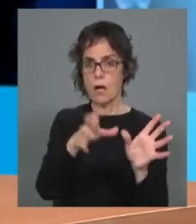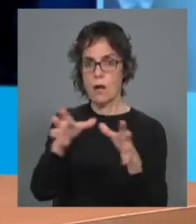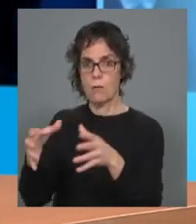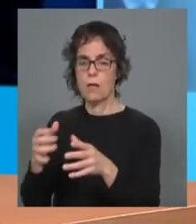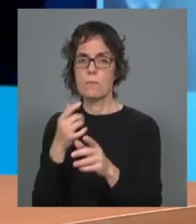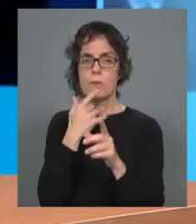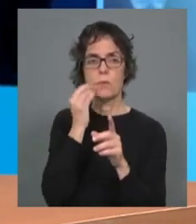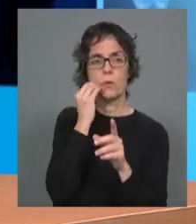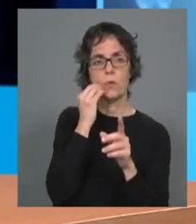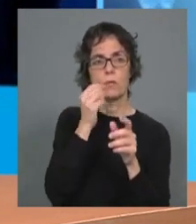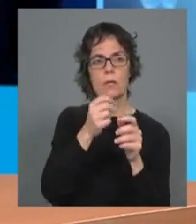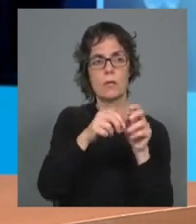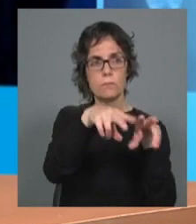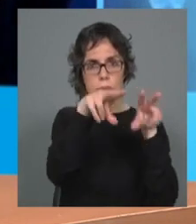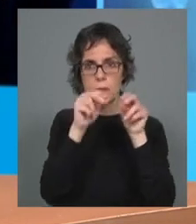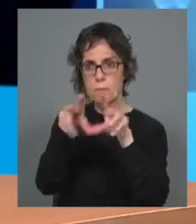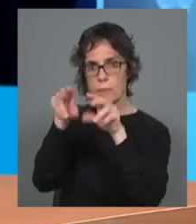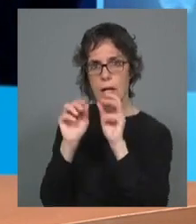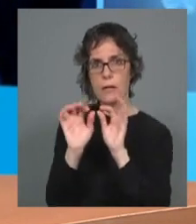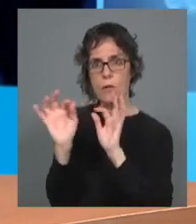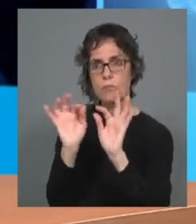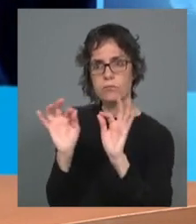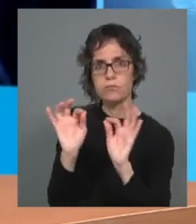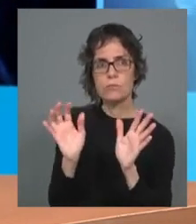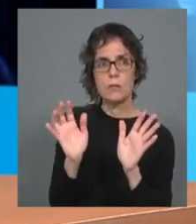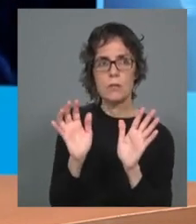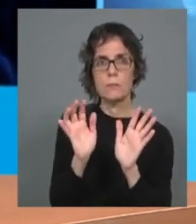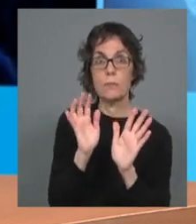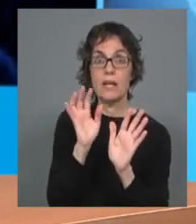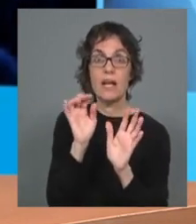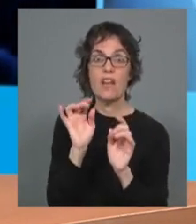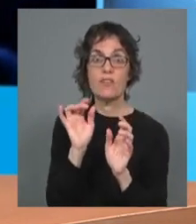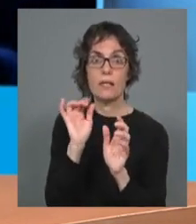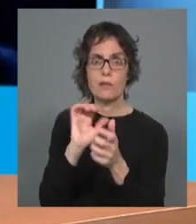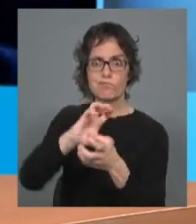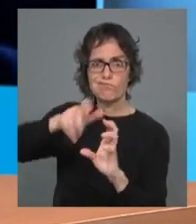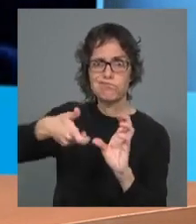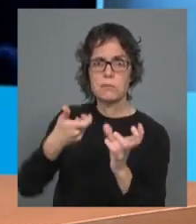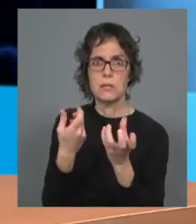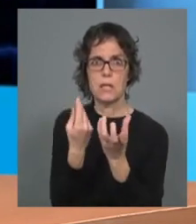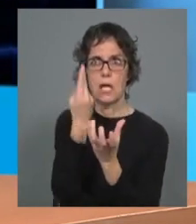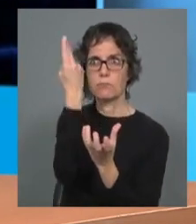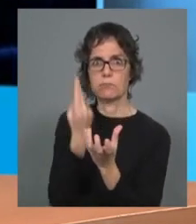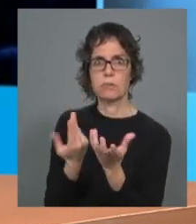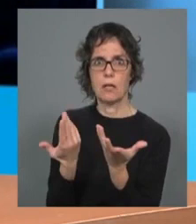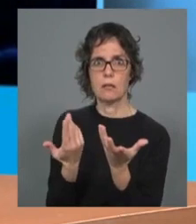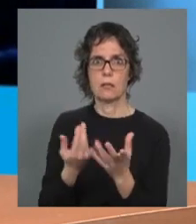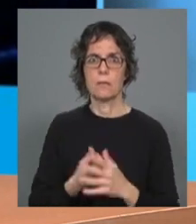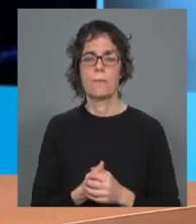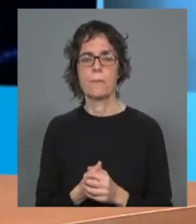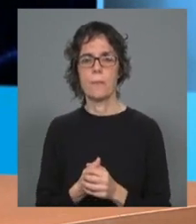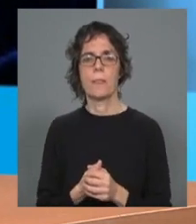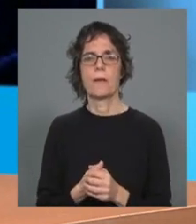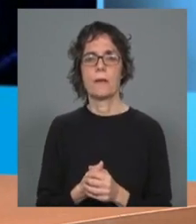indicação de procedimentos, dos procedimentos correntes, obviamente. Não estamos a falar, uma situação de um